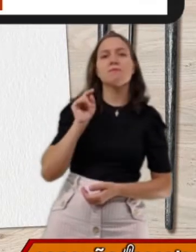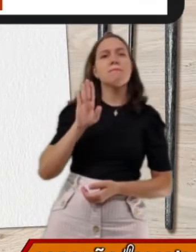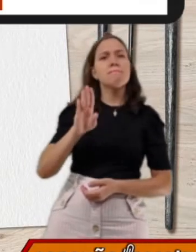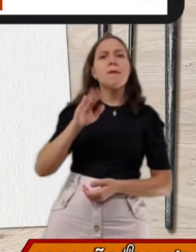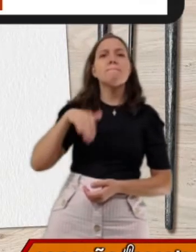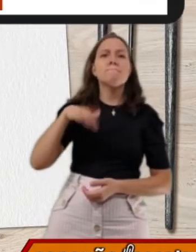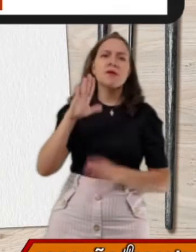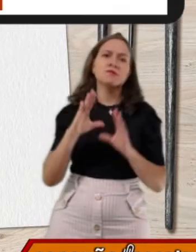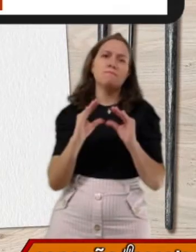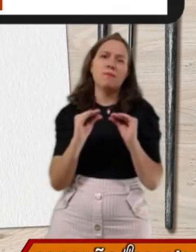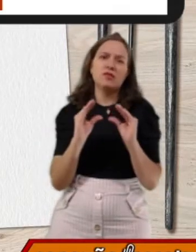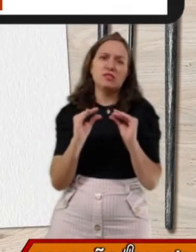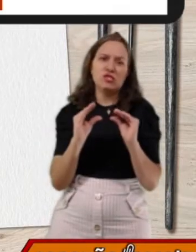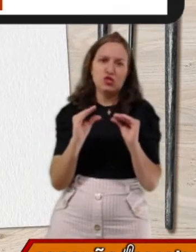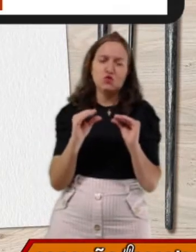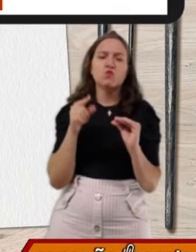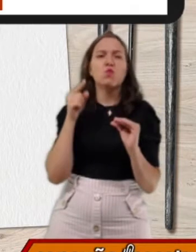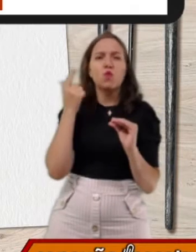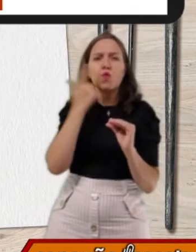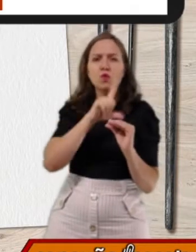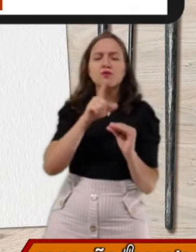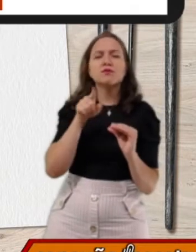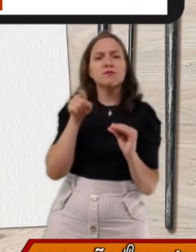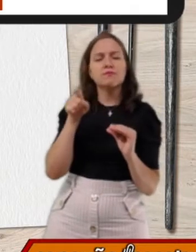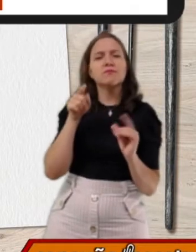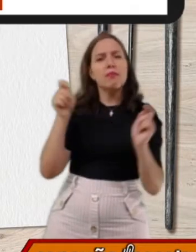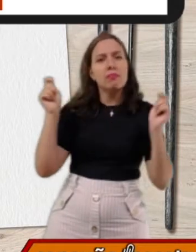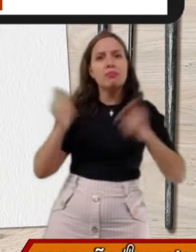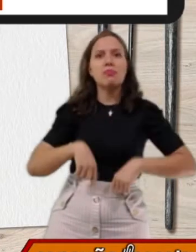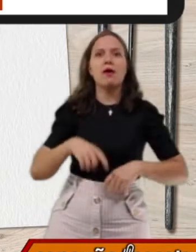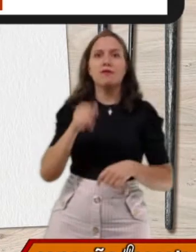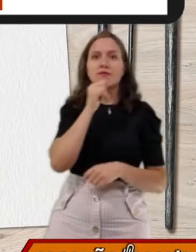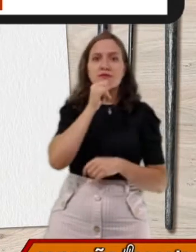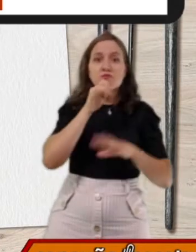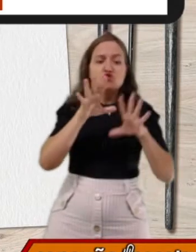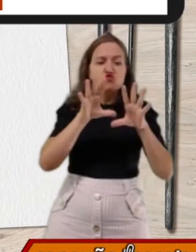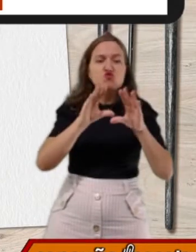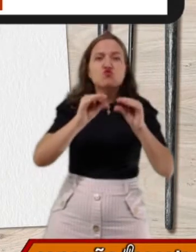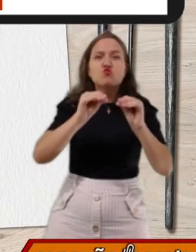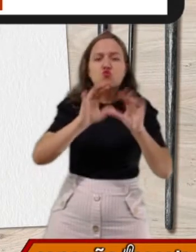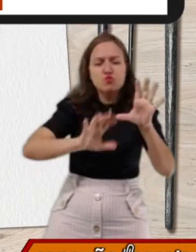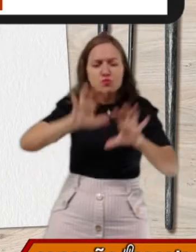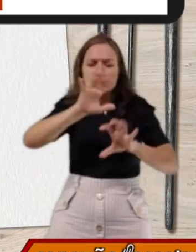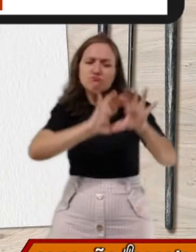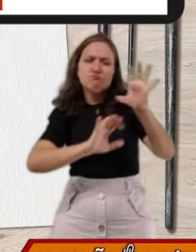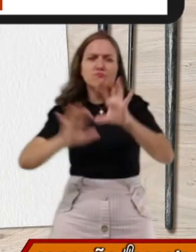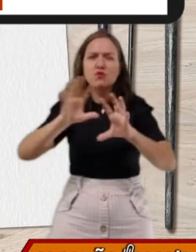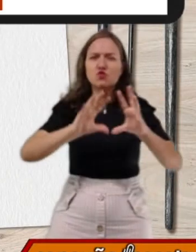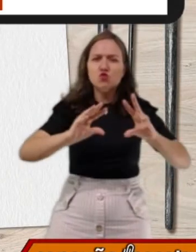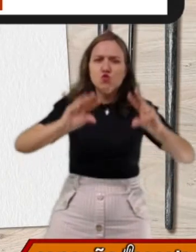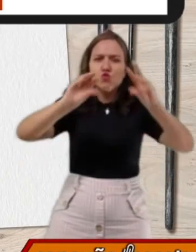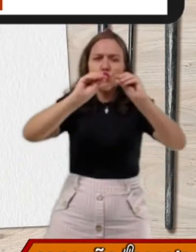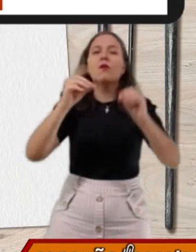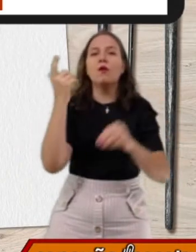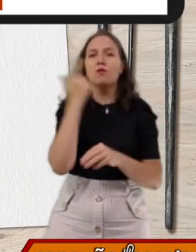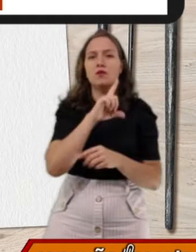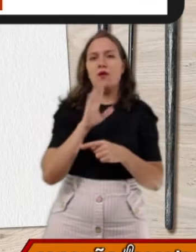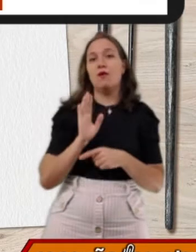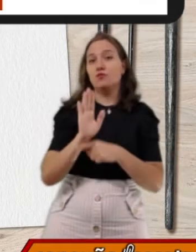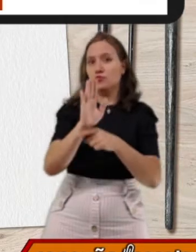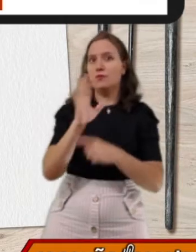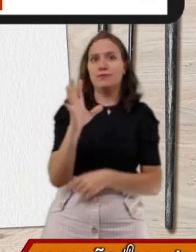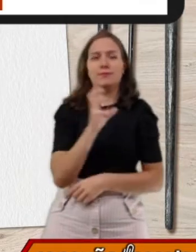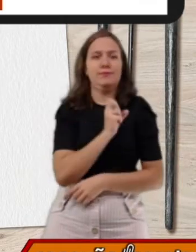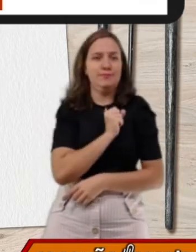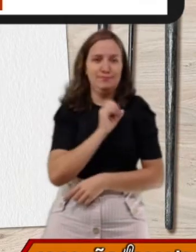são mais macios e é muito legal e são ótimos para fazer sombra né eles são mais escuros isso vai te ajudar muito